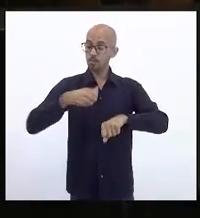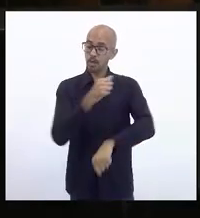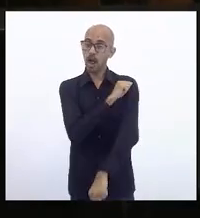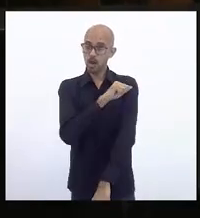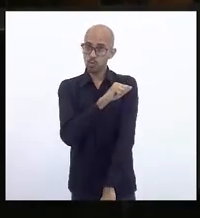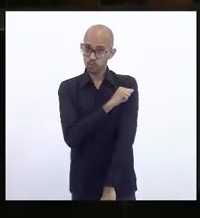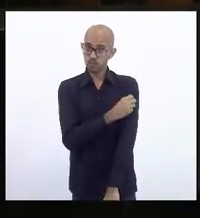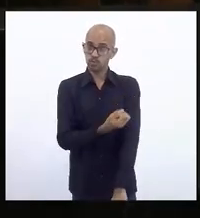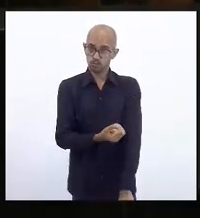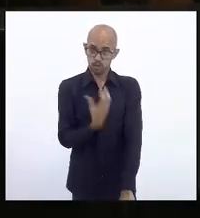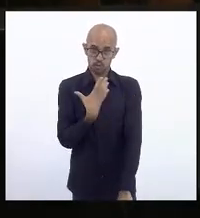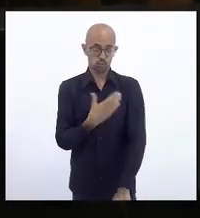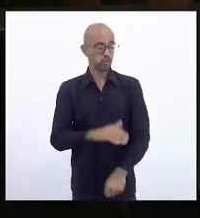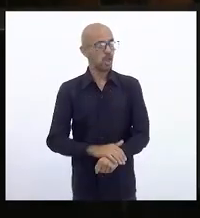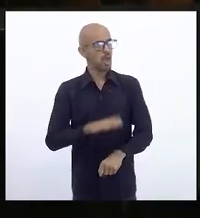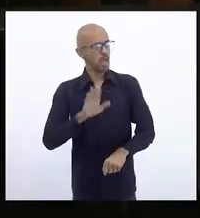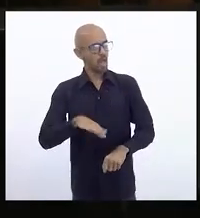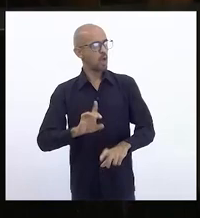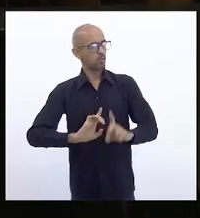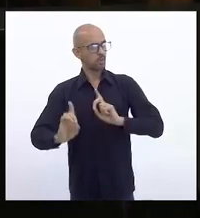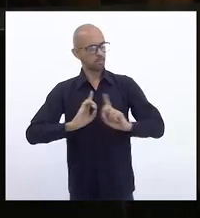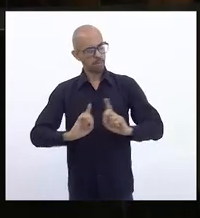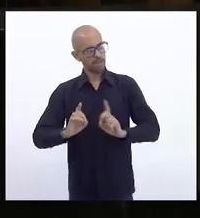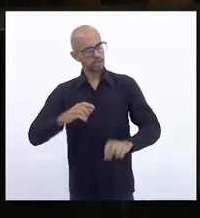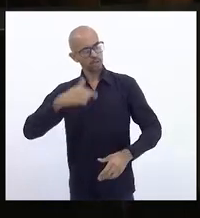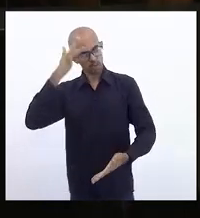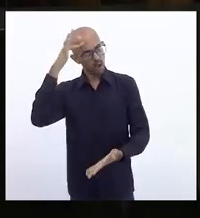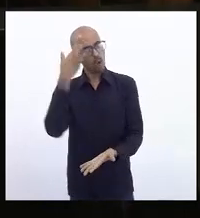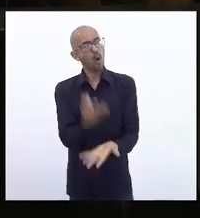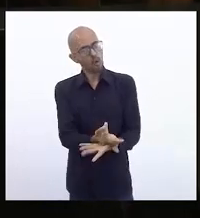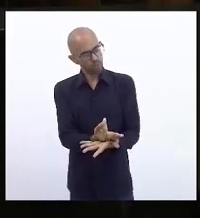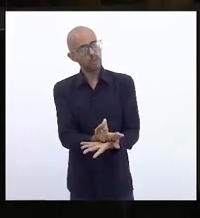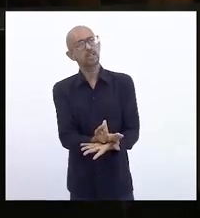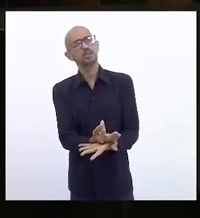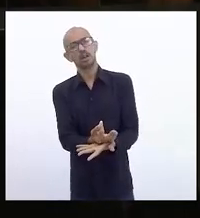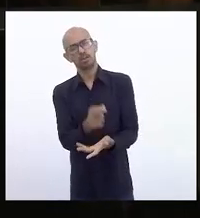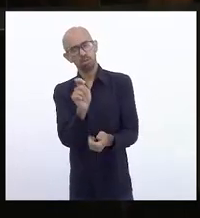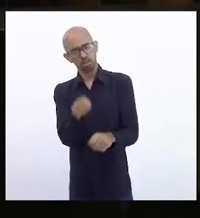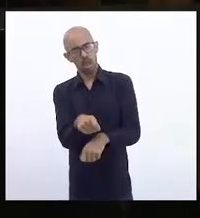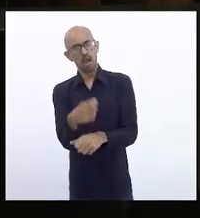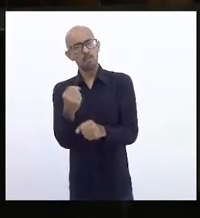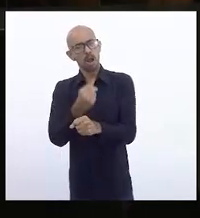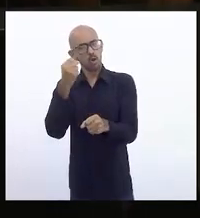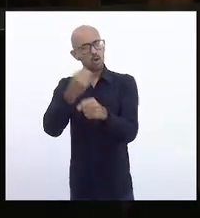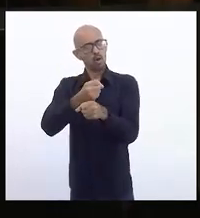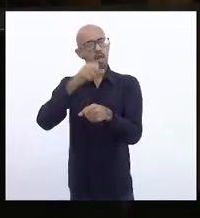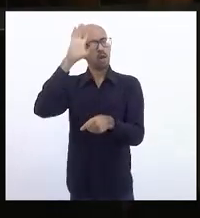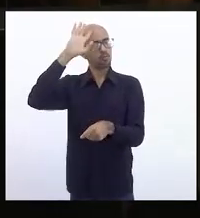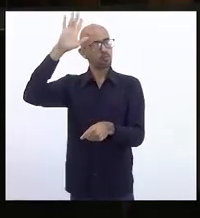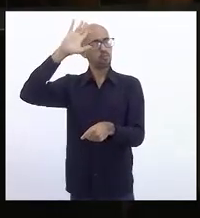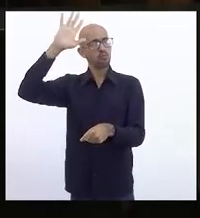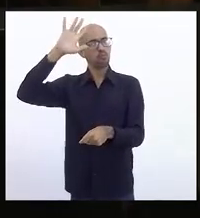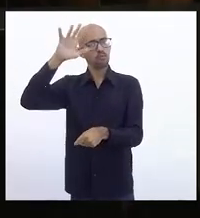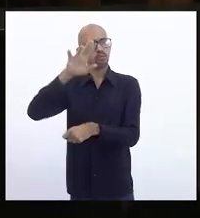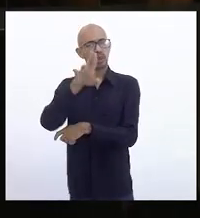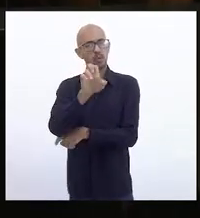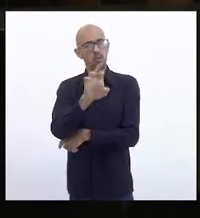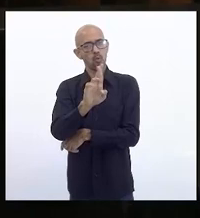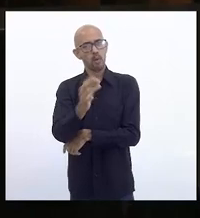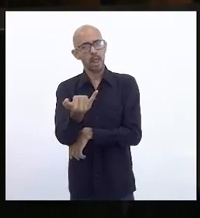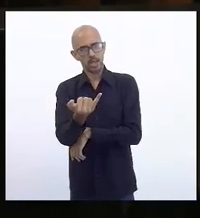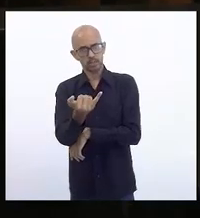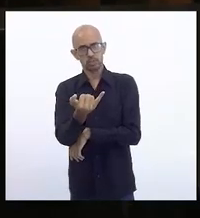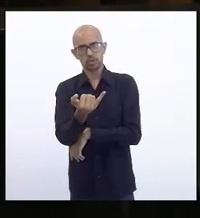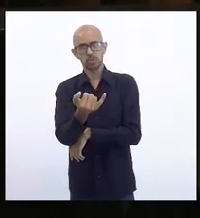é um debate que eu tenho confiança na construção da filosofia uergiana,